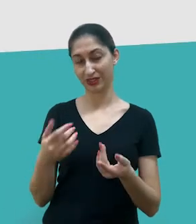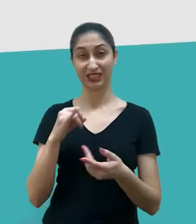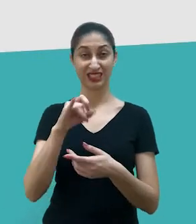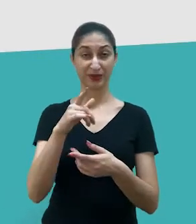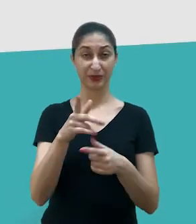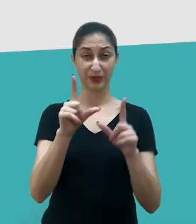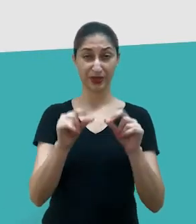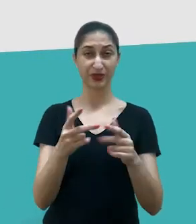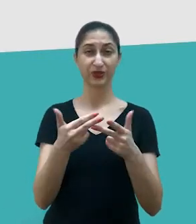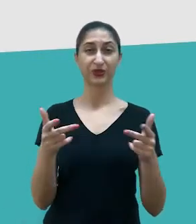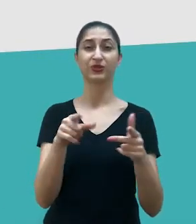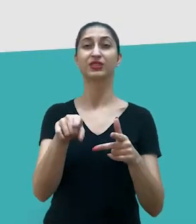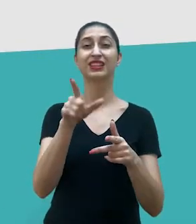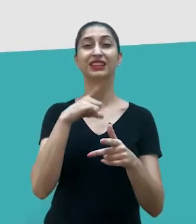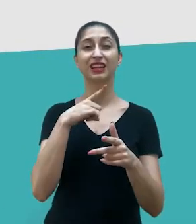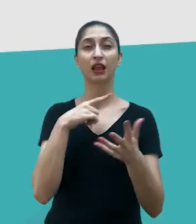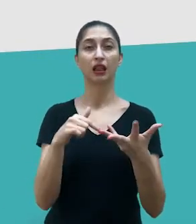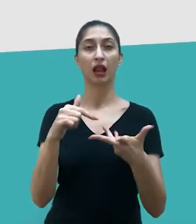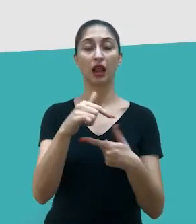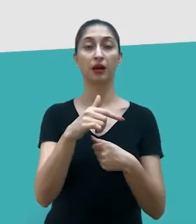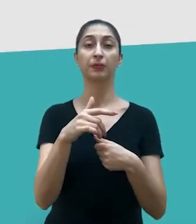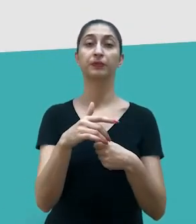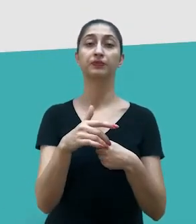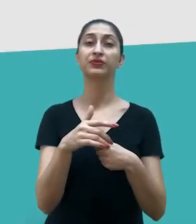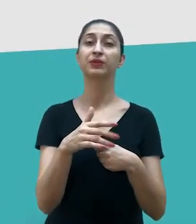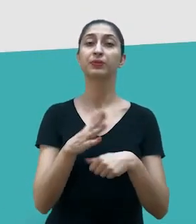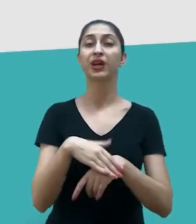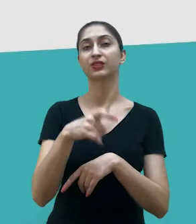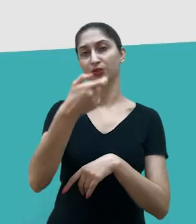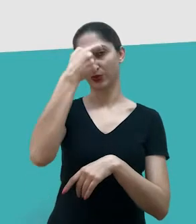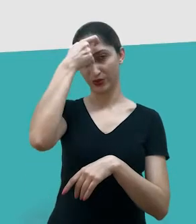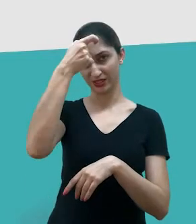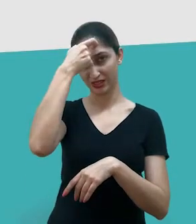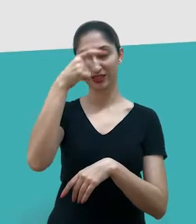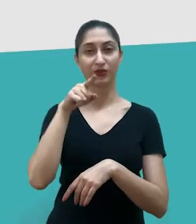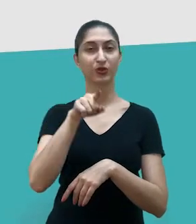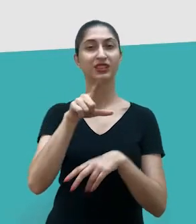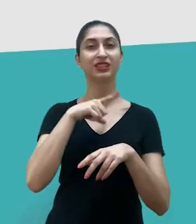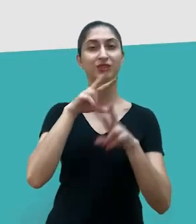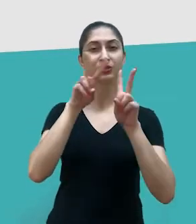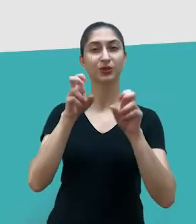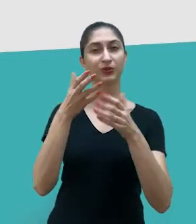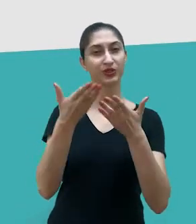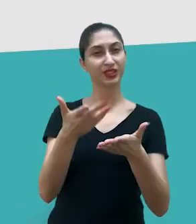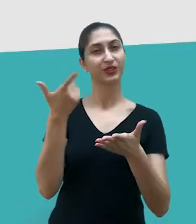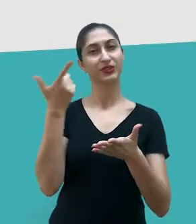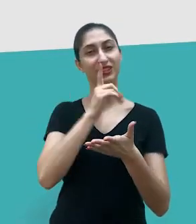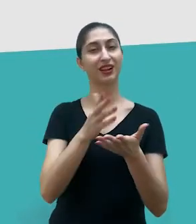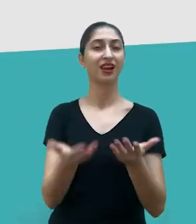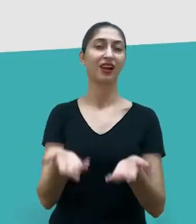menos coisas nós possuímos, mais a gente tem consciência de nós mesmos e levezas para